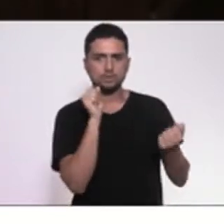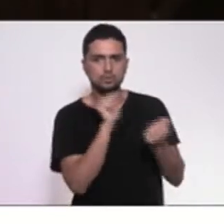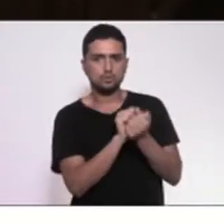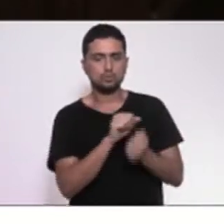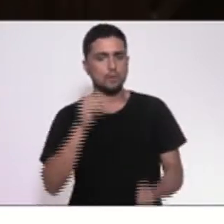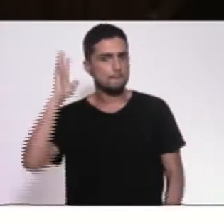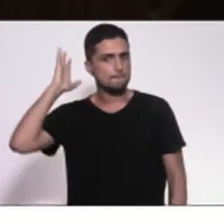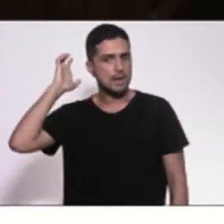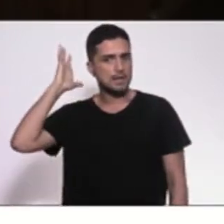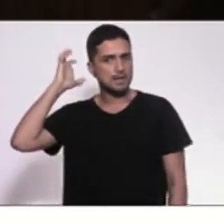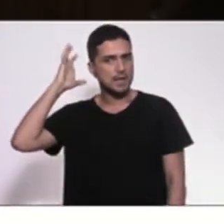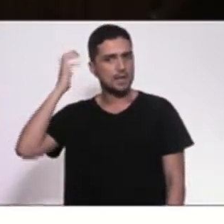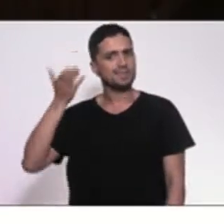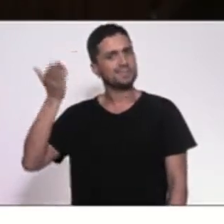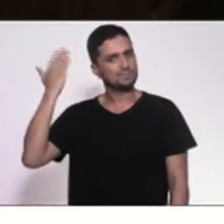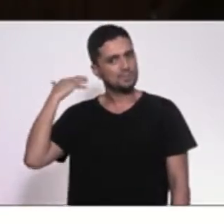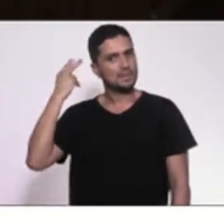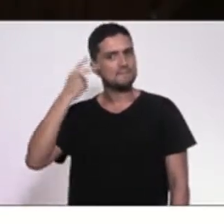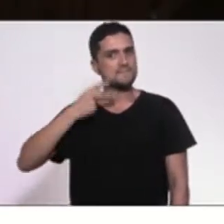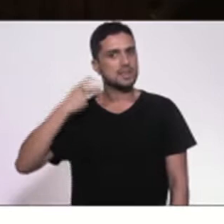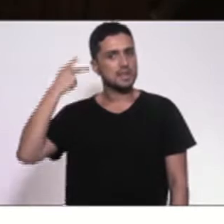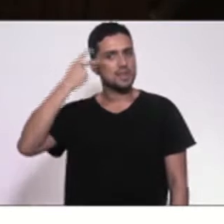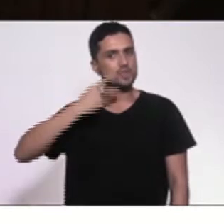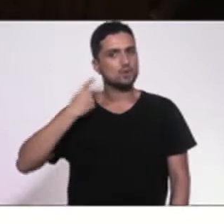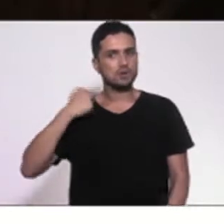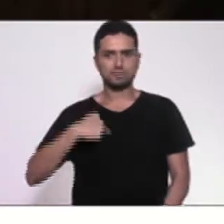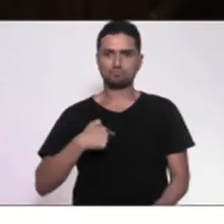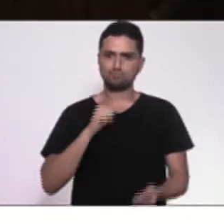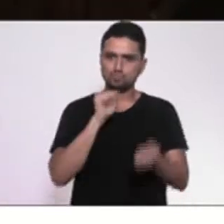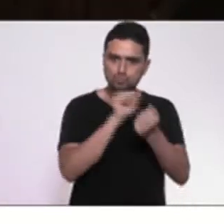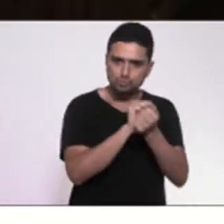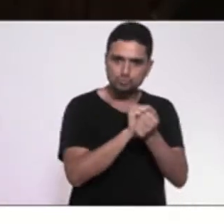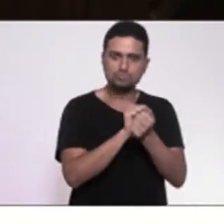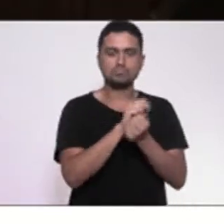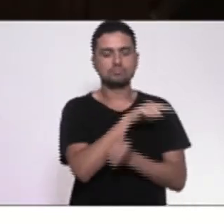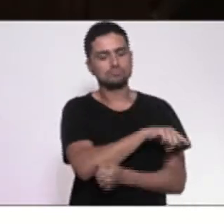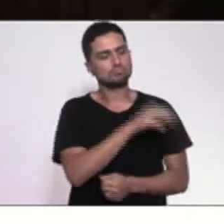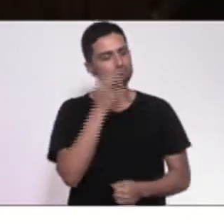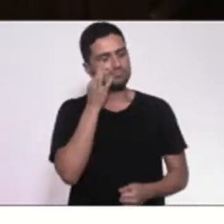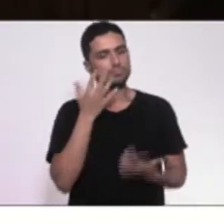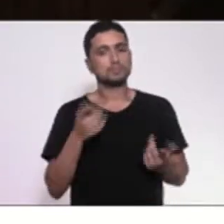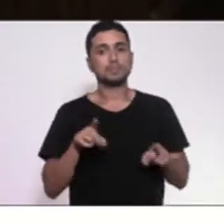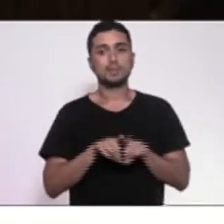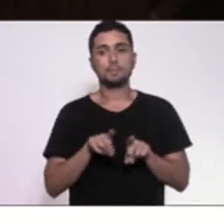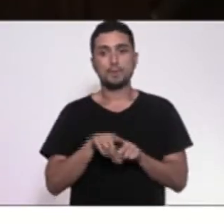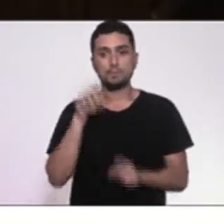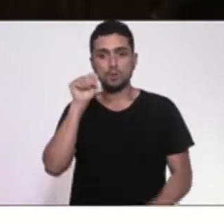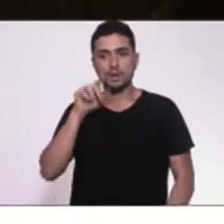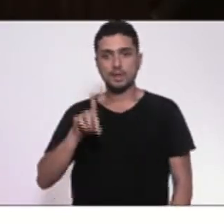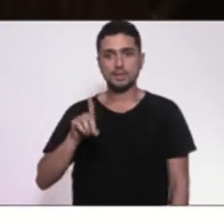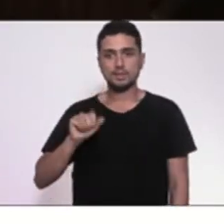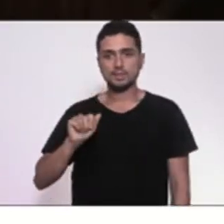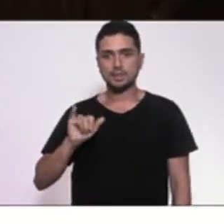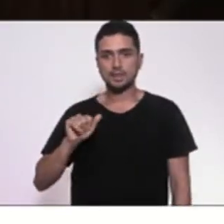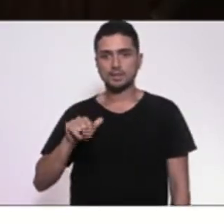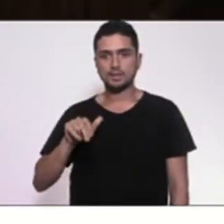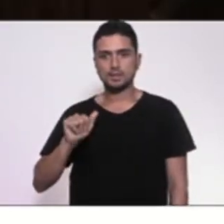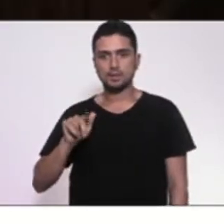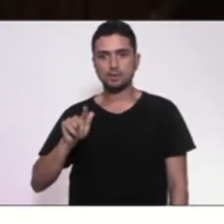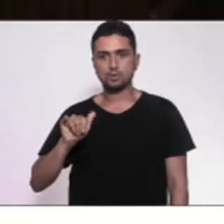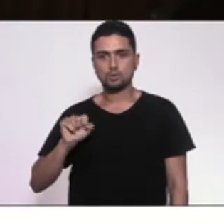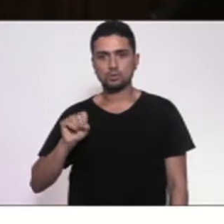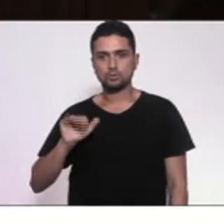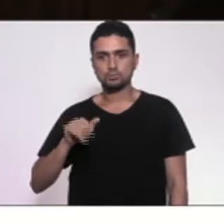Marielle Franco era vereadora aqui no estado do Rio de Janeiro. Falar também da Dayana Guzmão, a